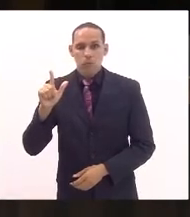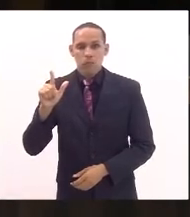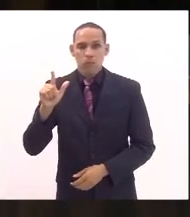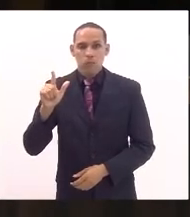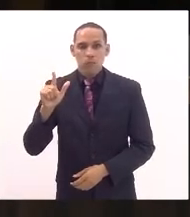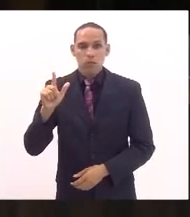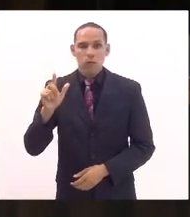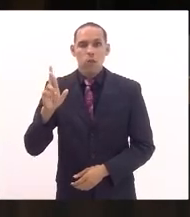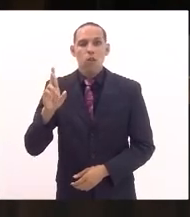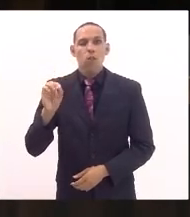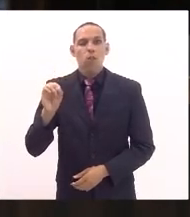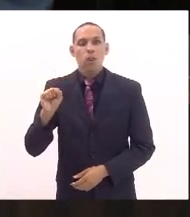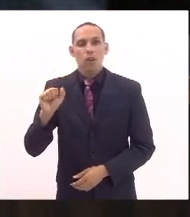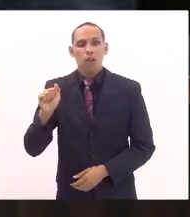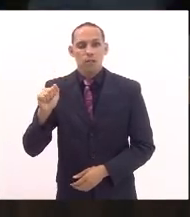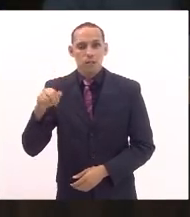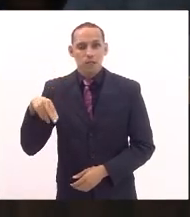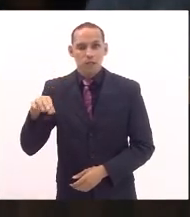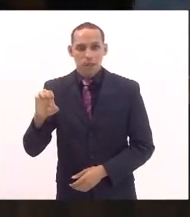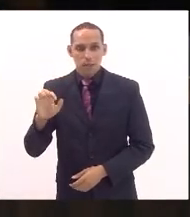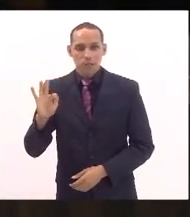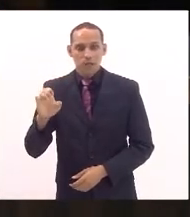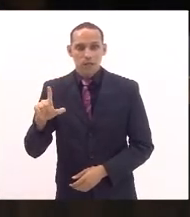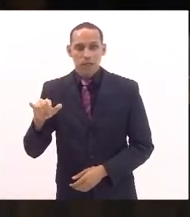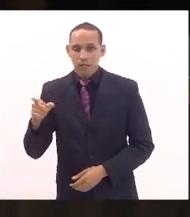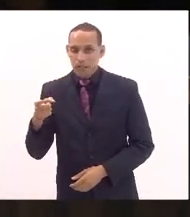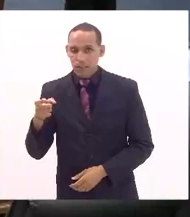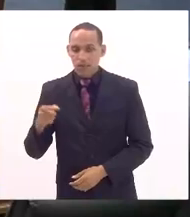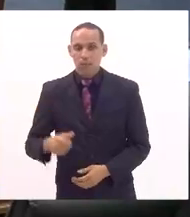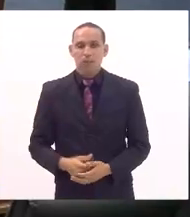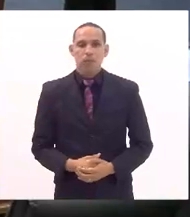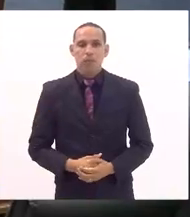da Rosana Félix Rosane Félix